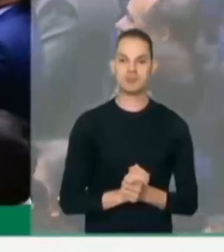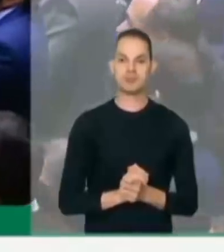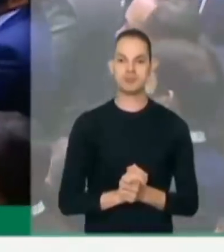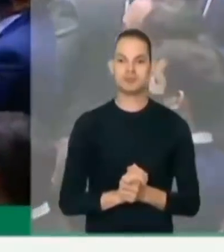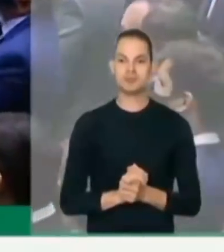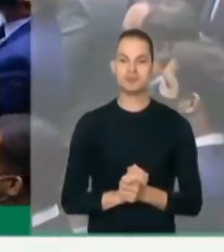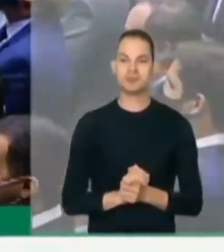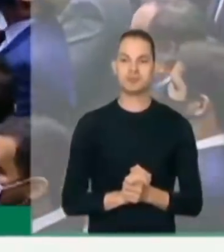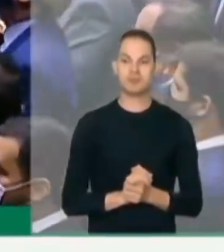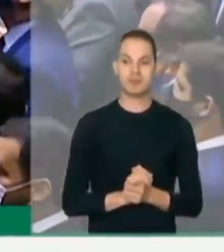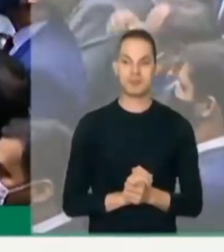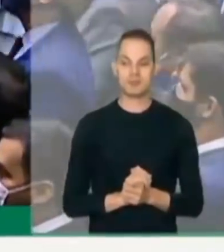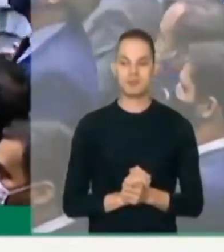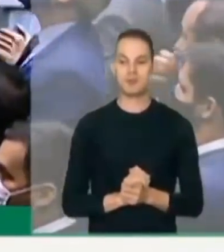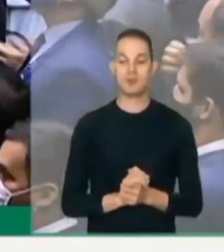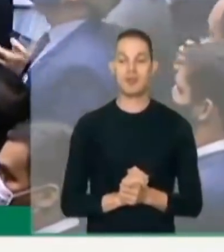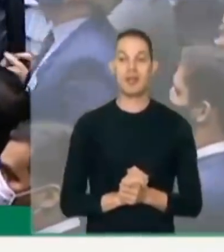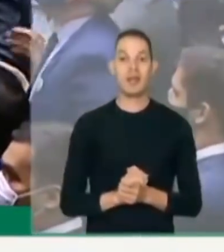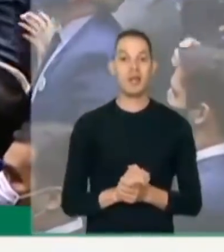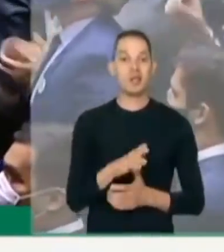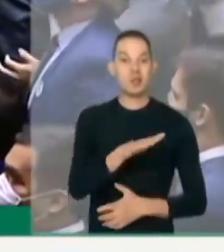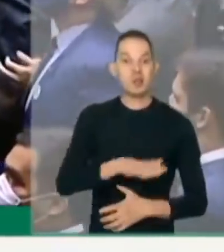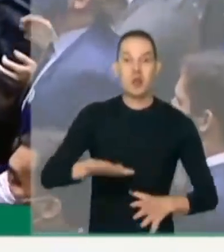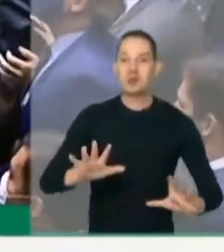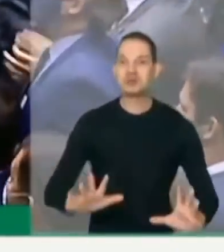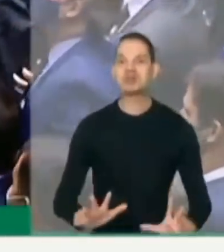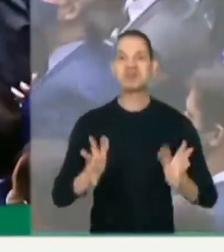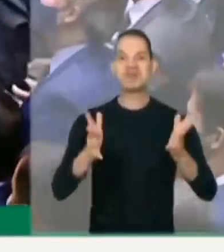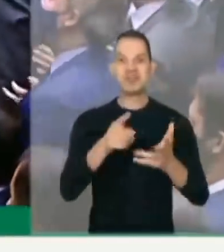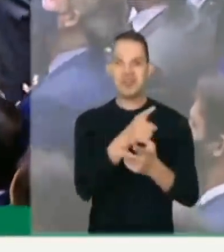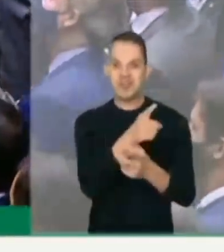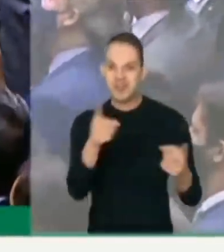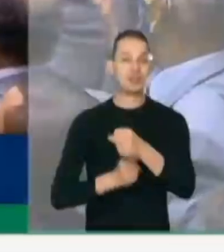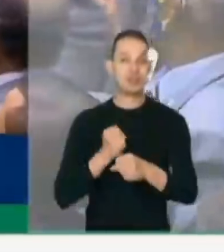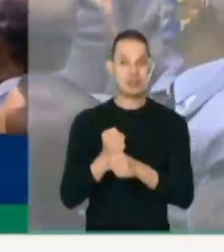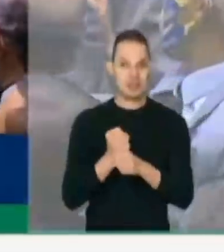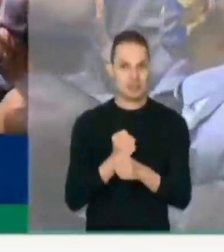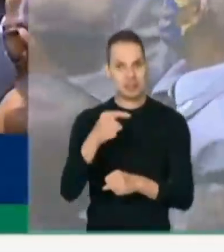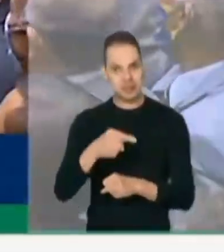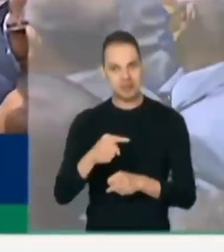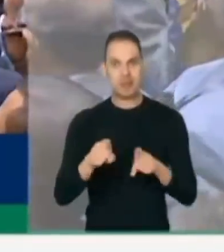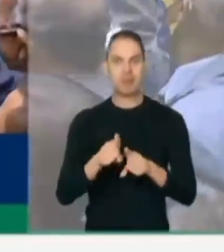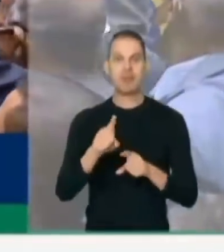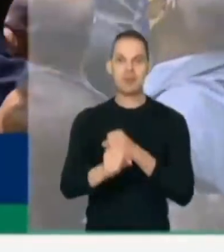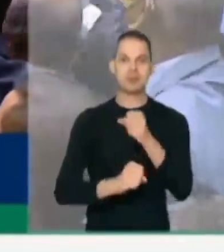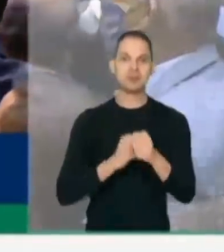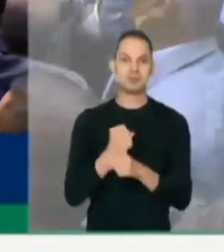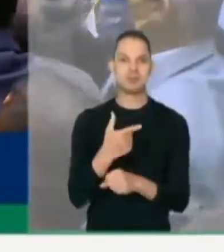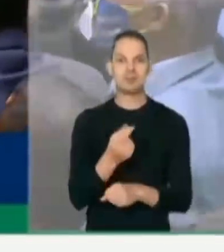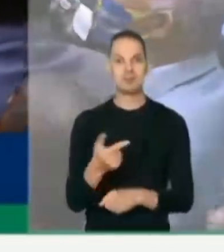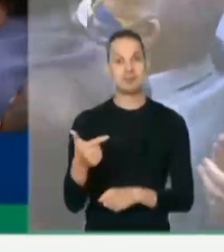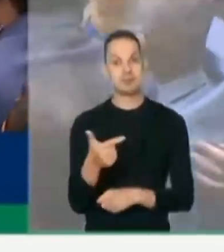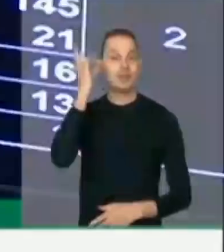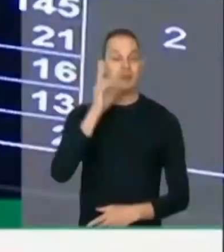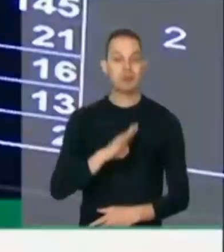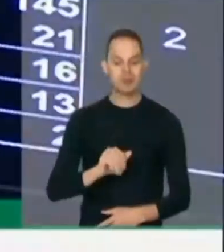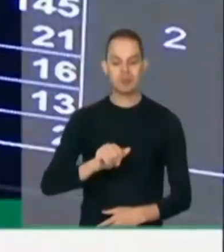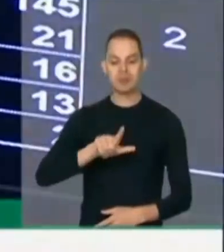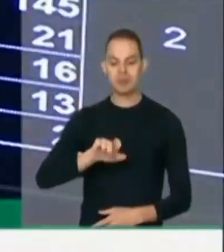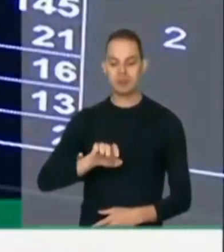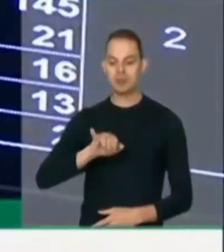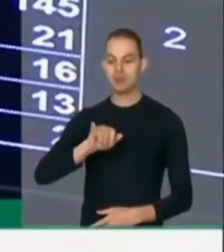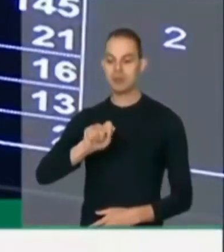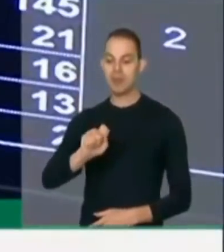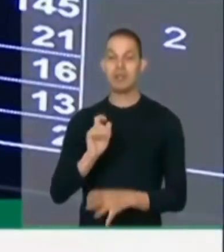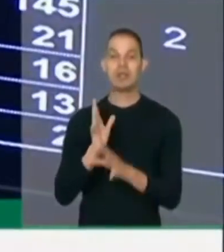é eleito em primeiro turno para presidência da câmara com 302 votos Arthur Lira do PP defendeu a neutralidade